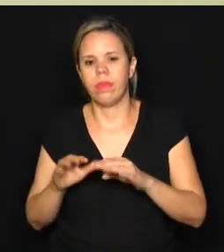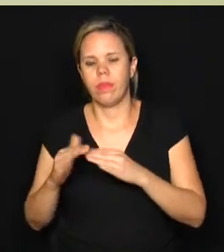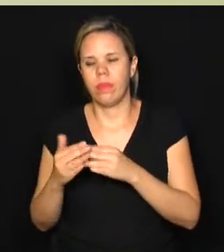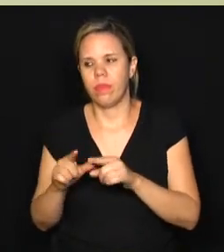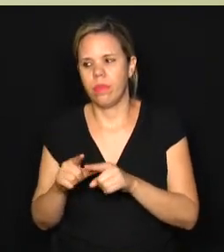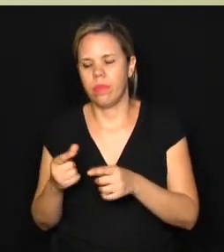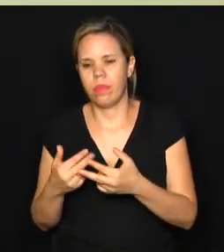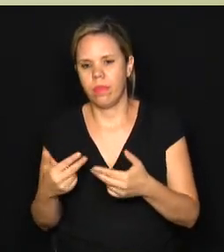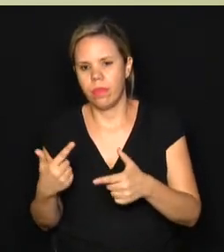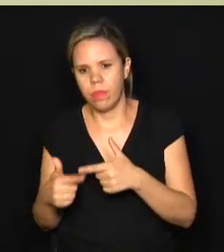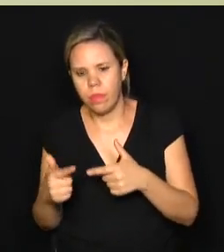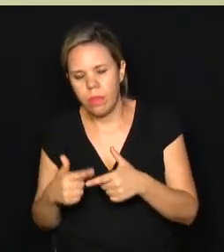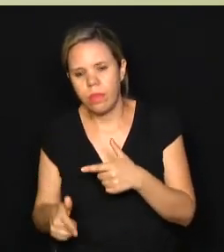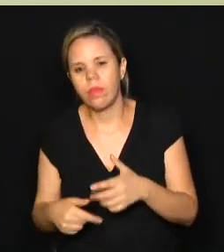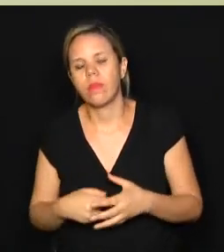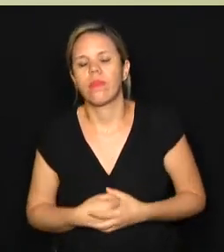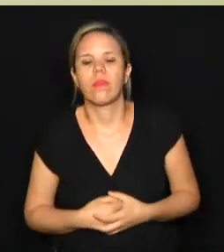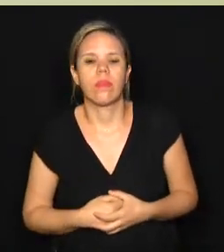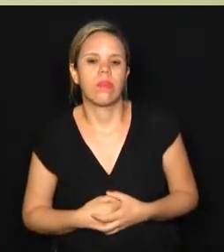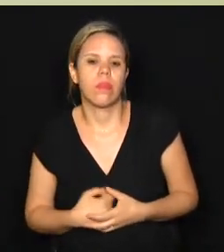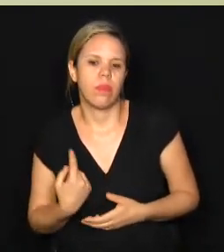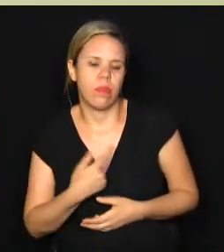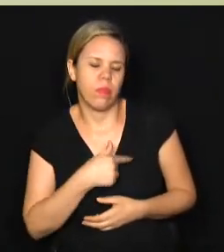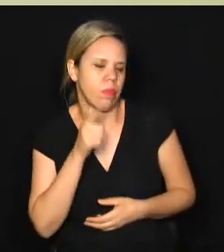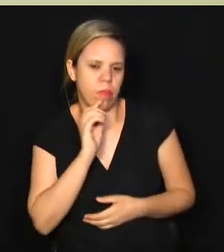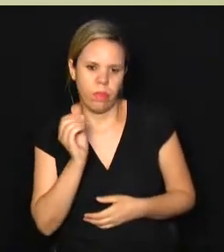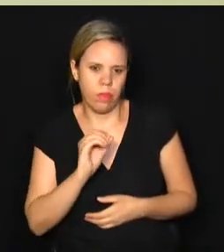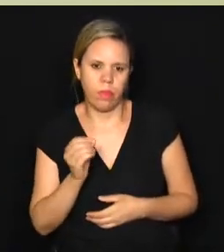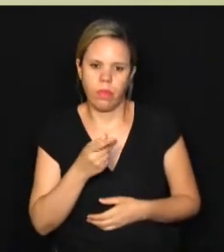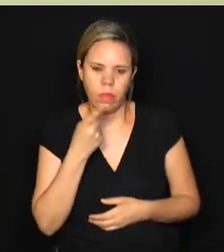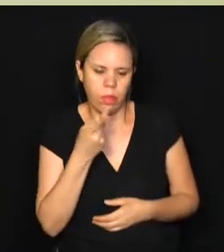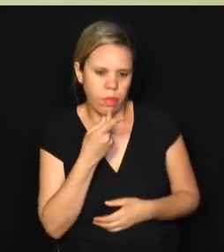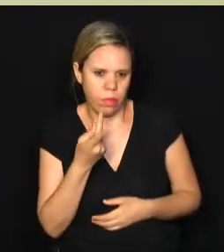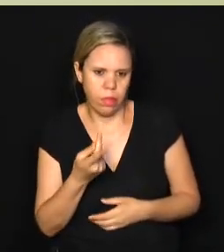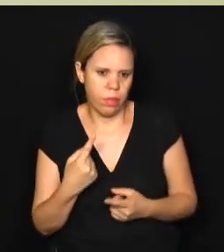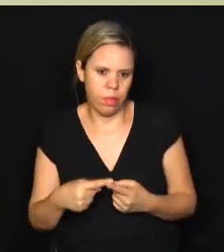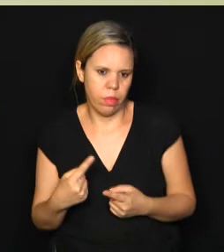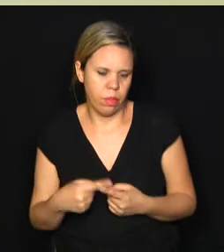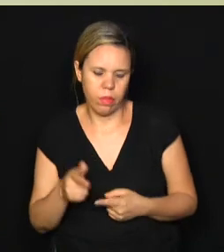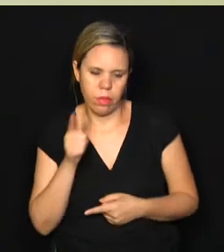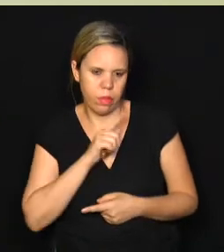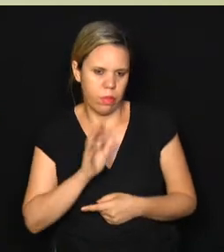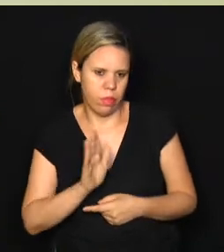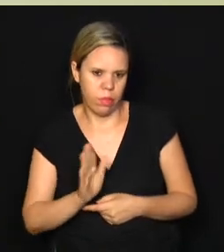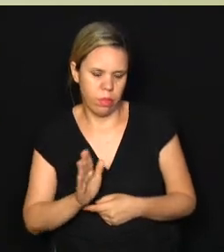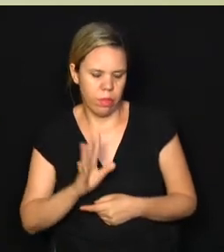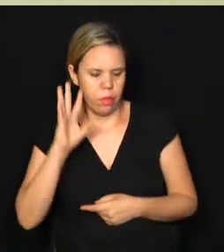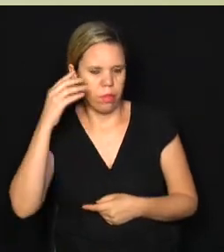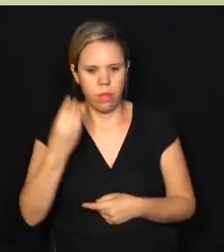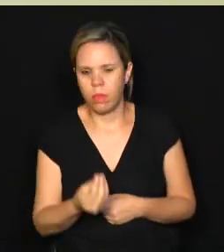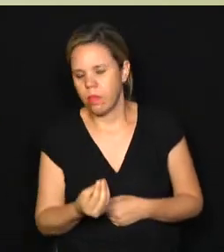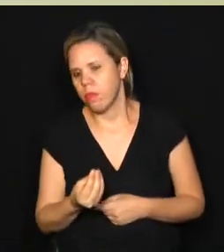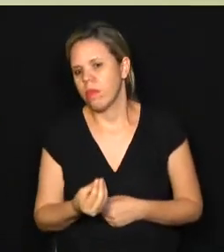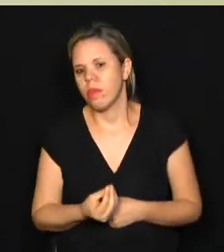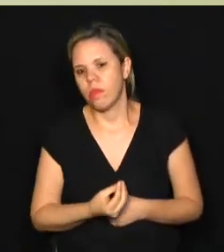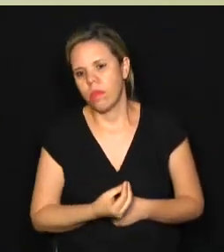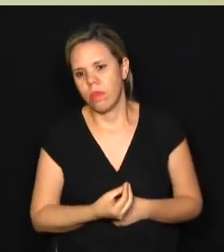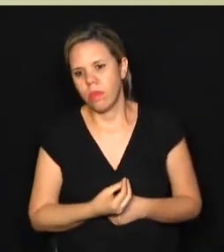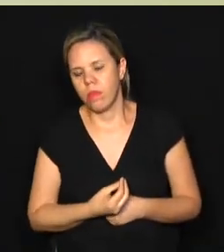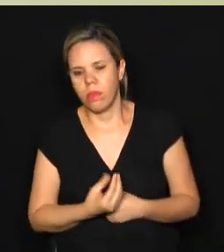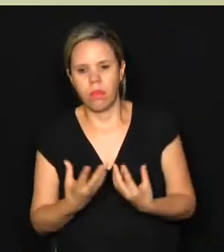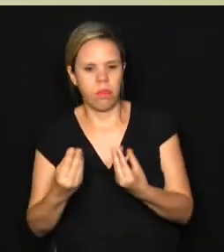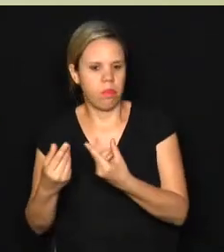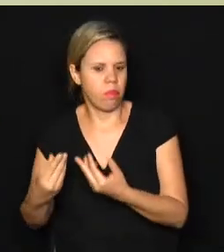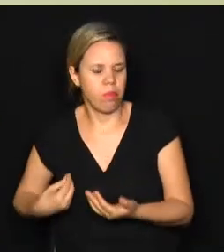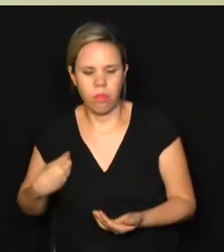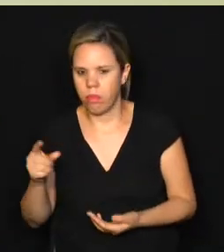que são consequências que a gente não consegue nem dimensionar, porque a gente nem consegue entender muito da